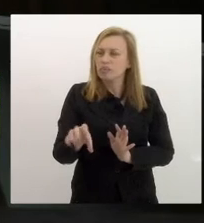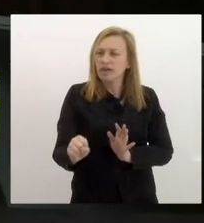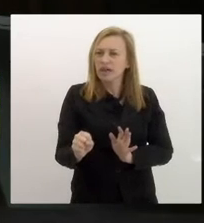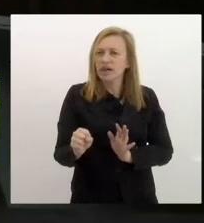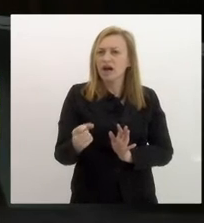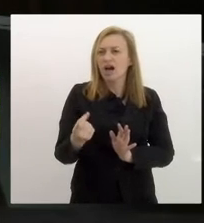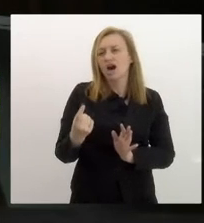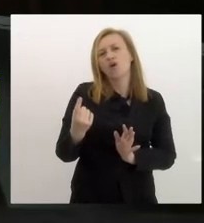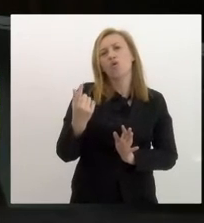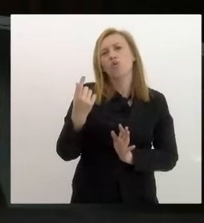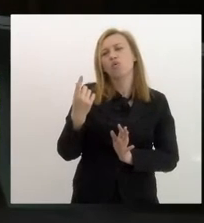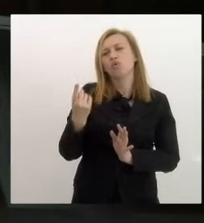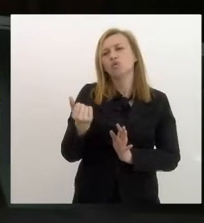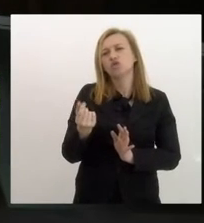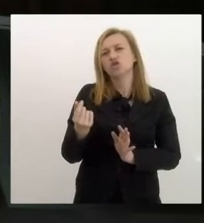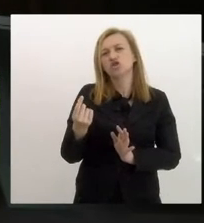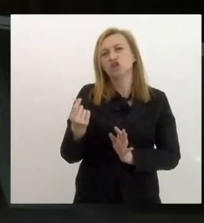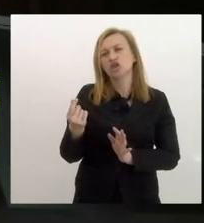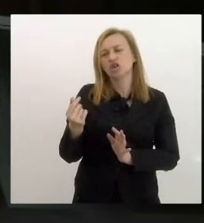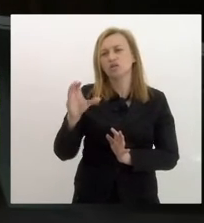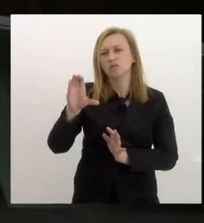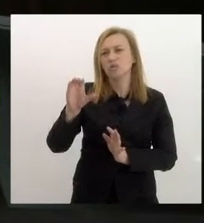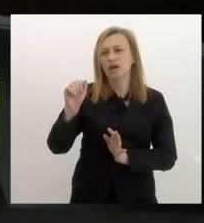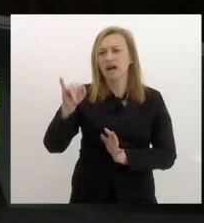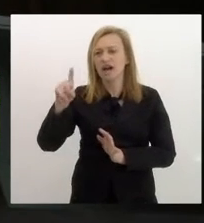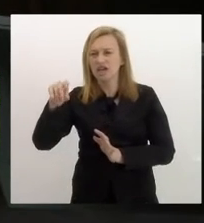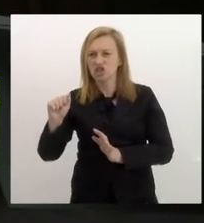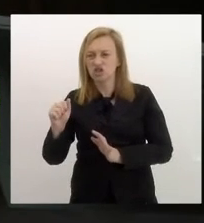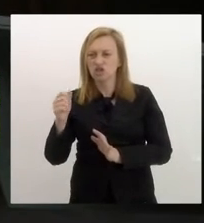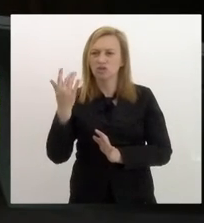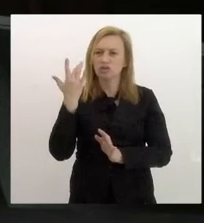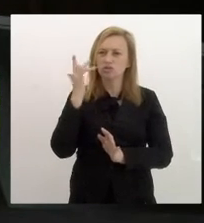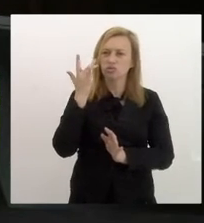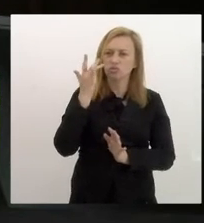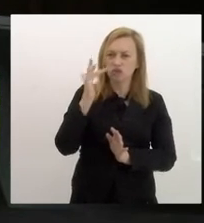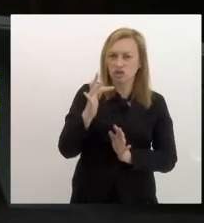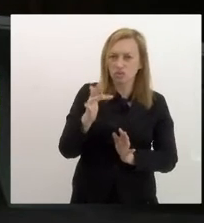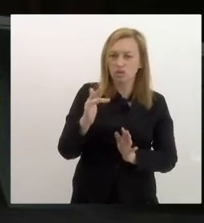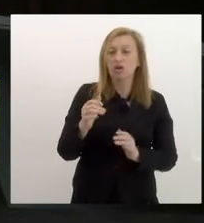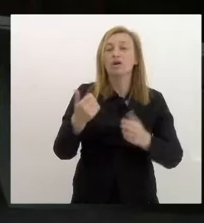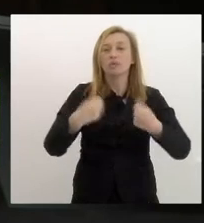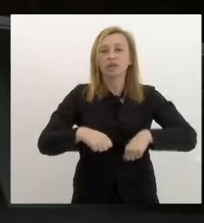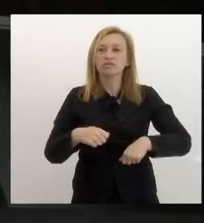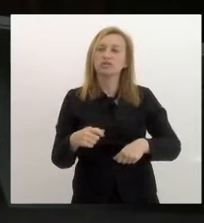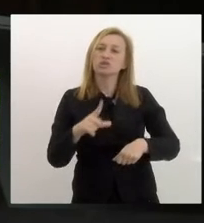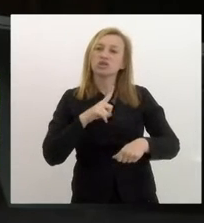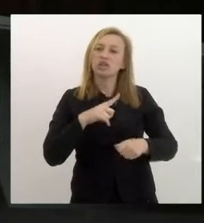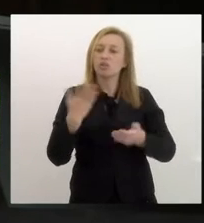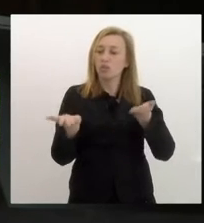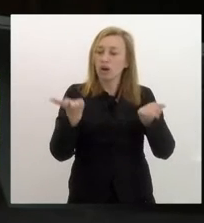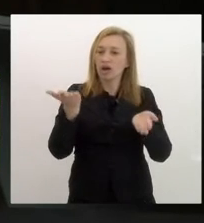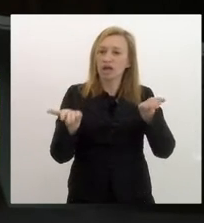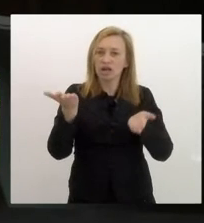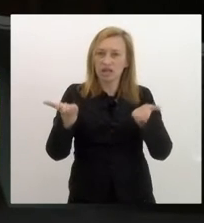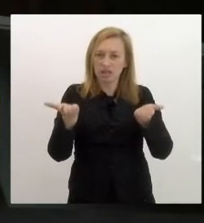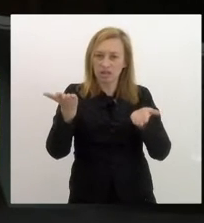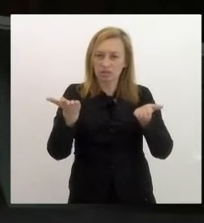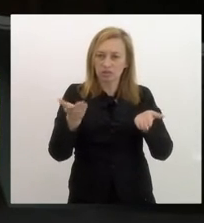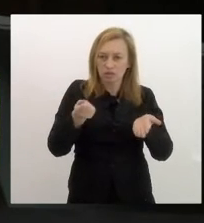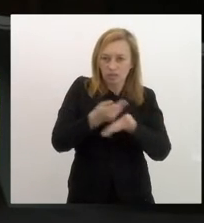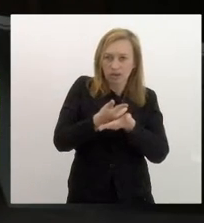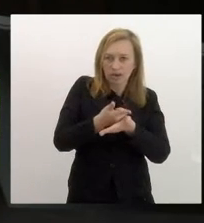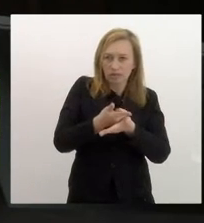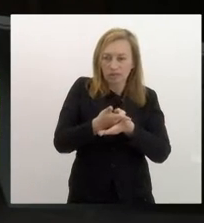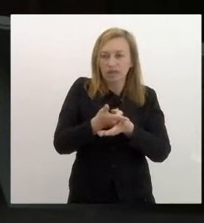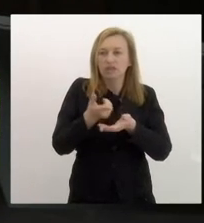pagamento porque hoje Se nós começamos a ter o equilíbrio das contas está muito atrelado a